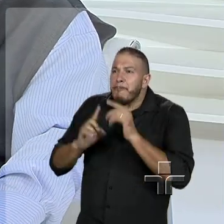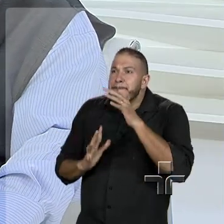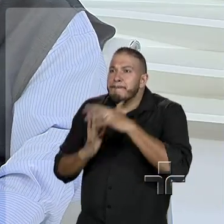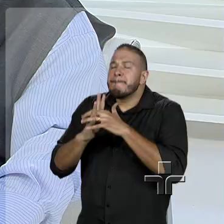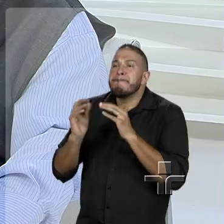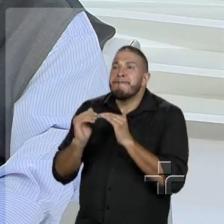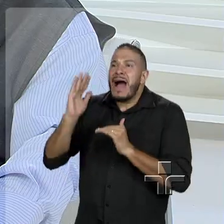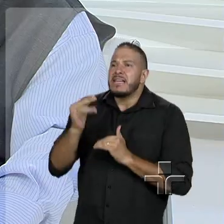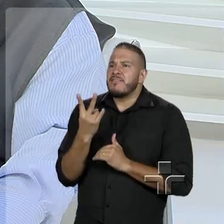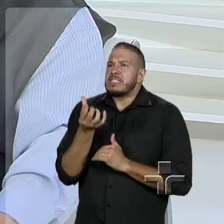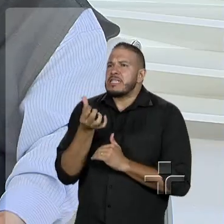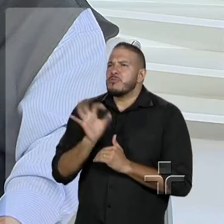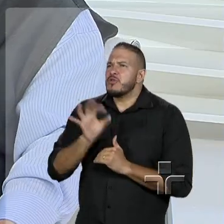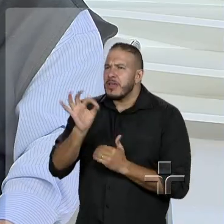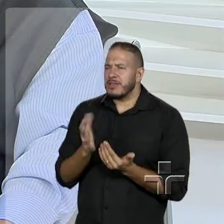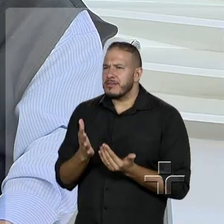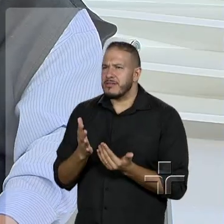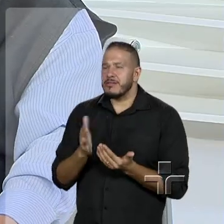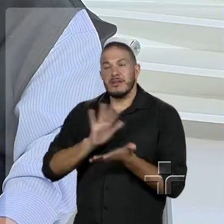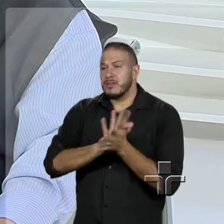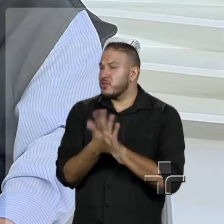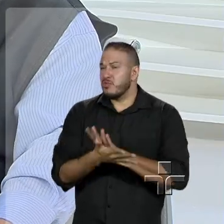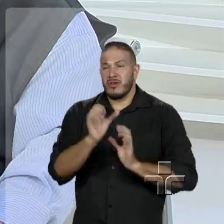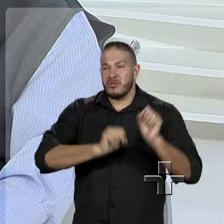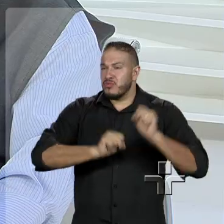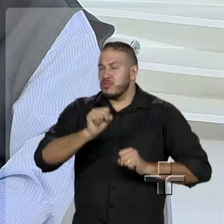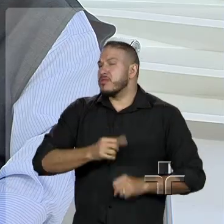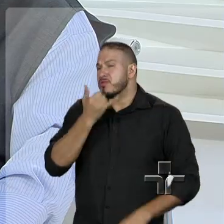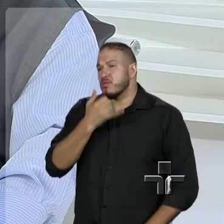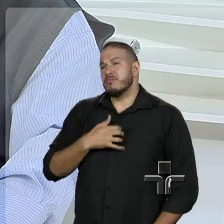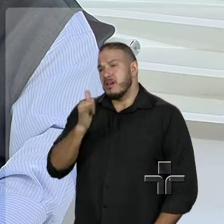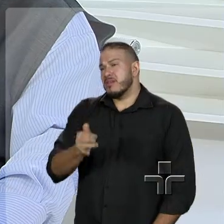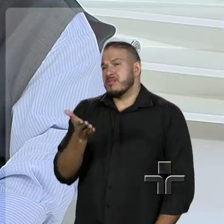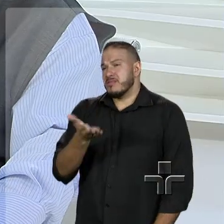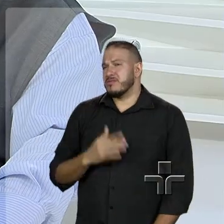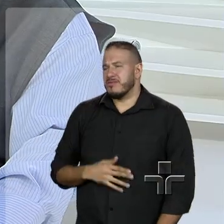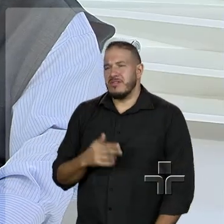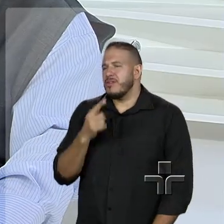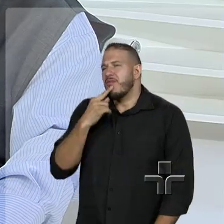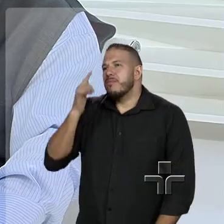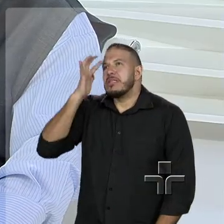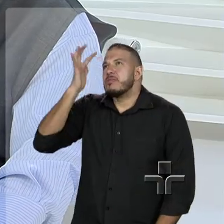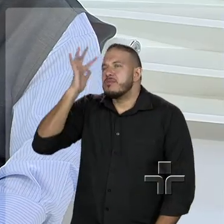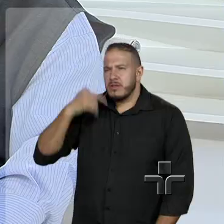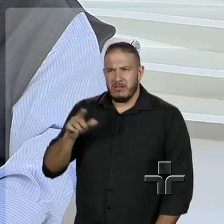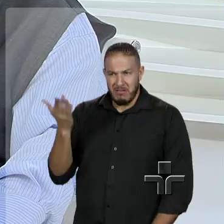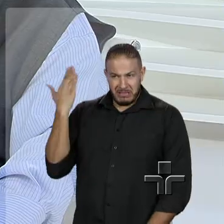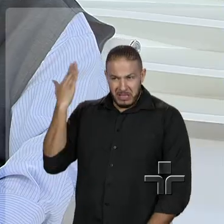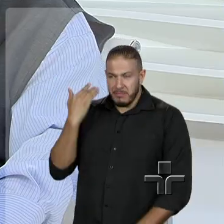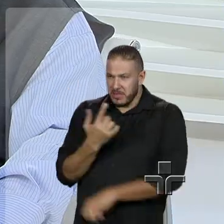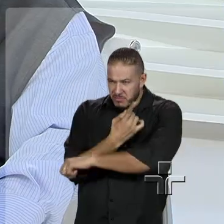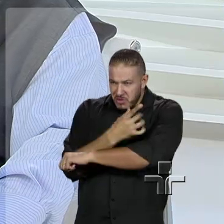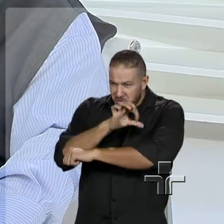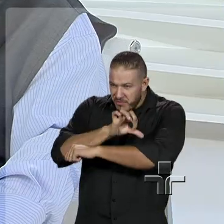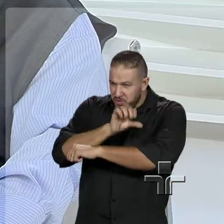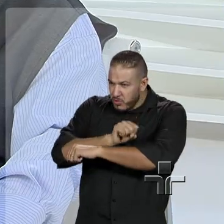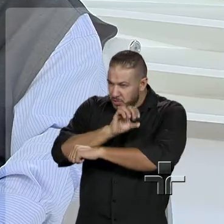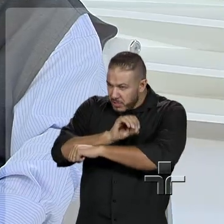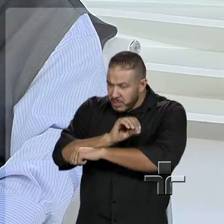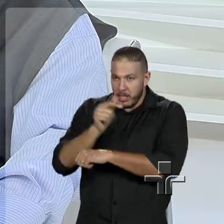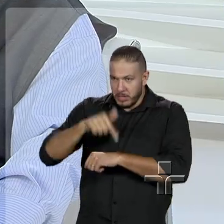26%. Destruiu a indústria, essa que é a verdade. Não vamos ter ilusão. Nos anos 80, a